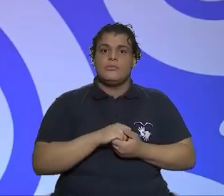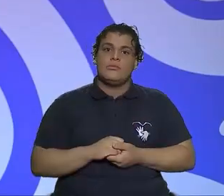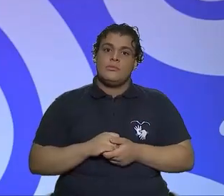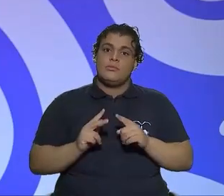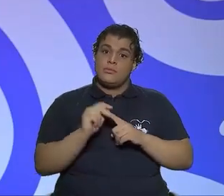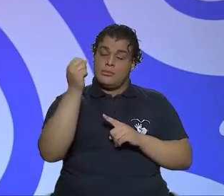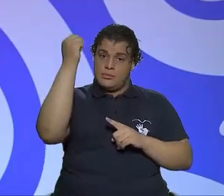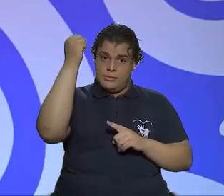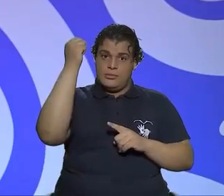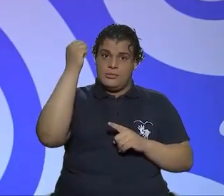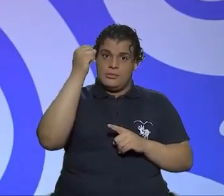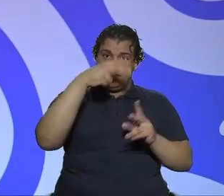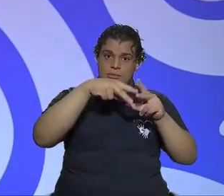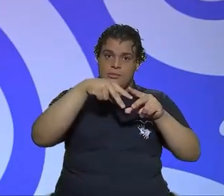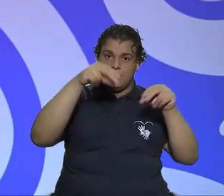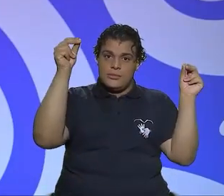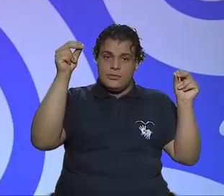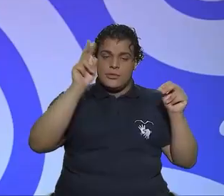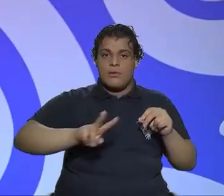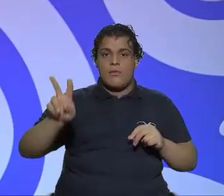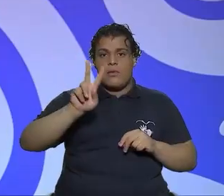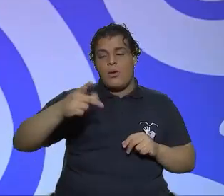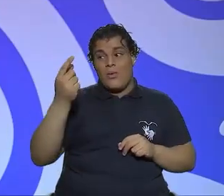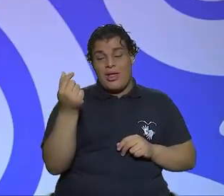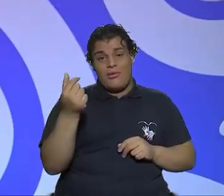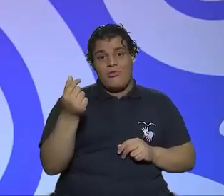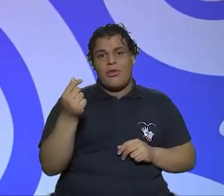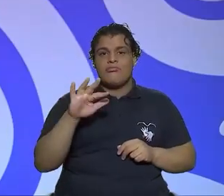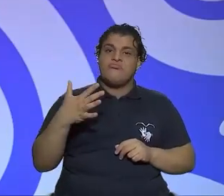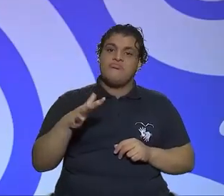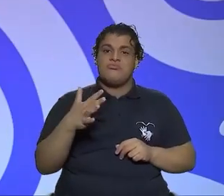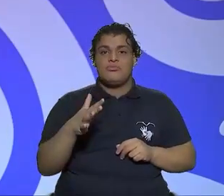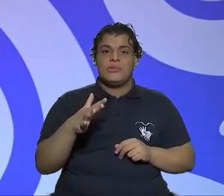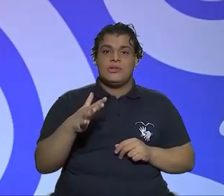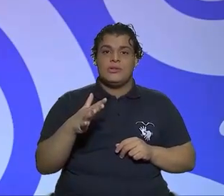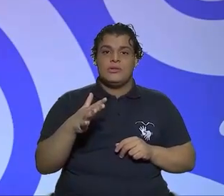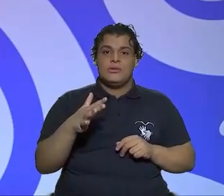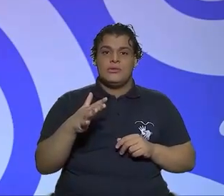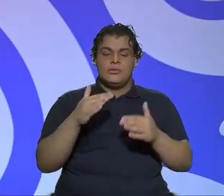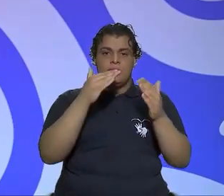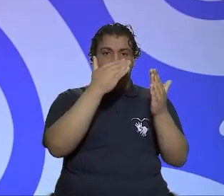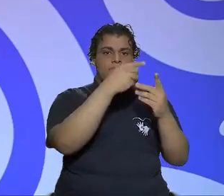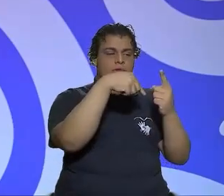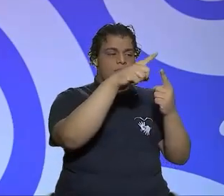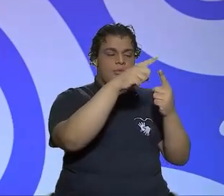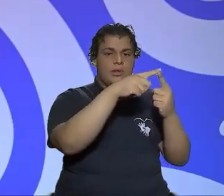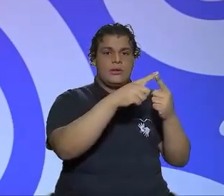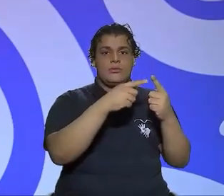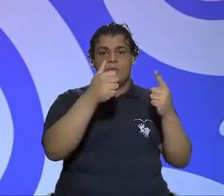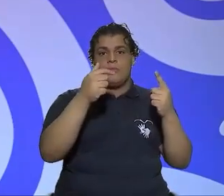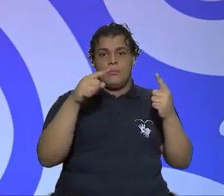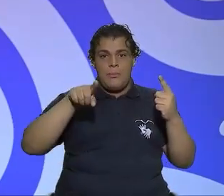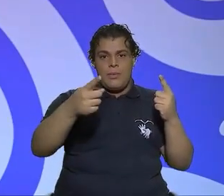Os ganhadores serão premiados com um valor em dinheiro que varia de acordo com a sua colocação. Primeiro lugar,